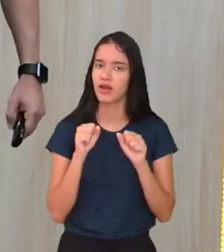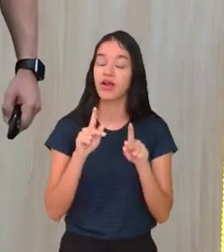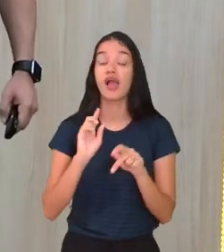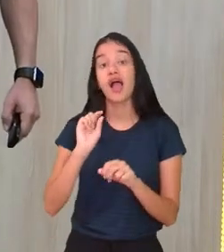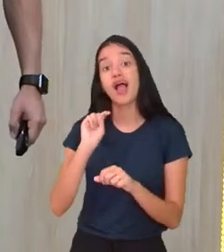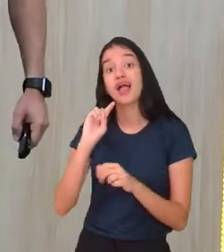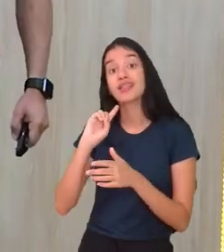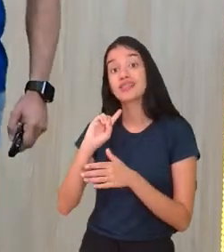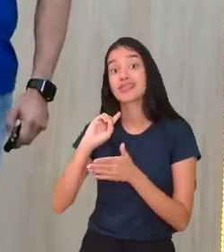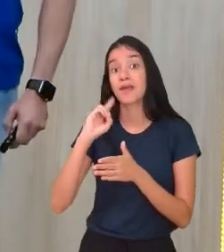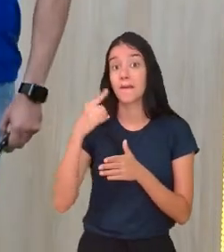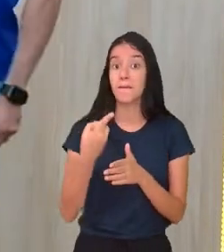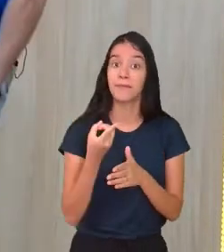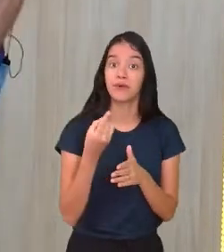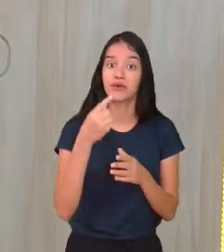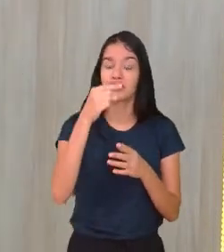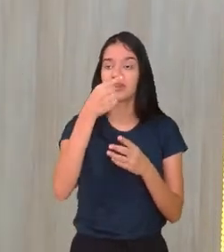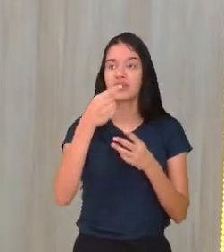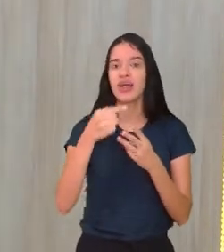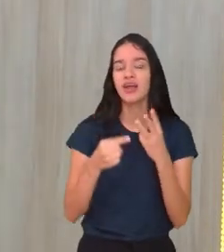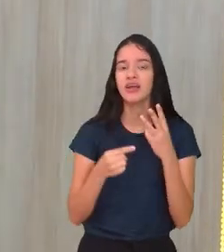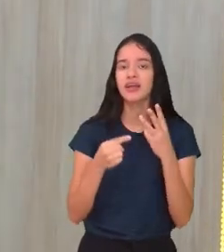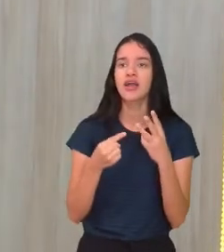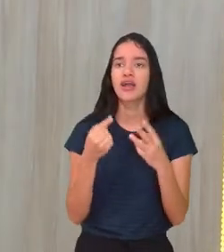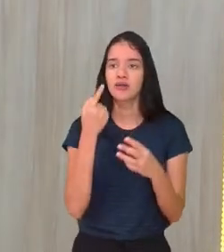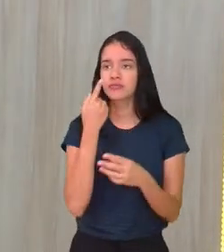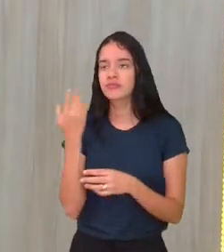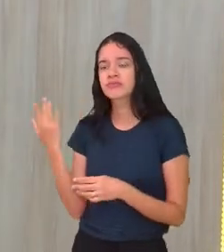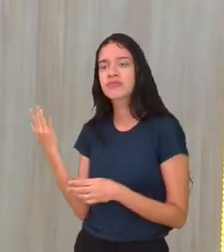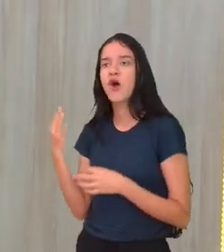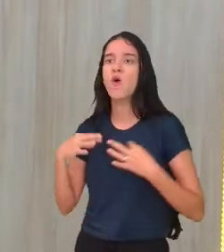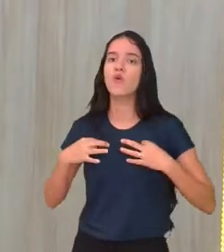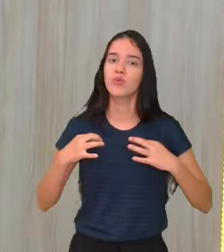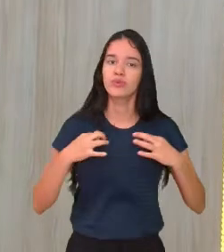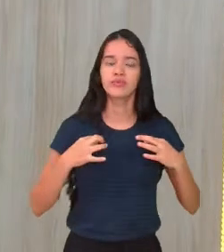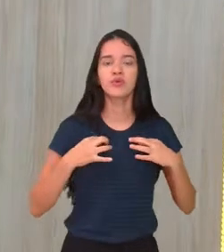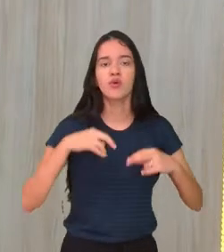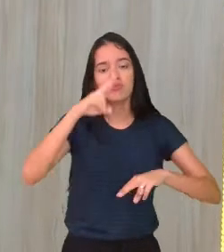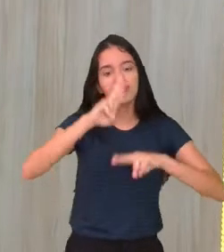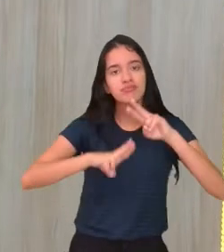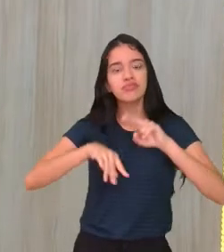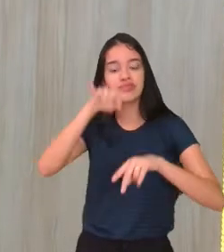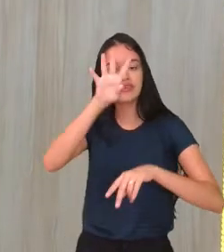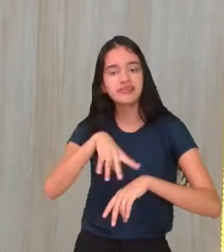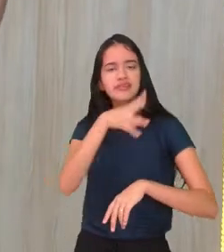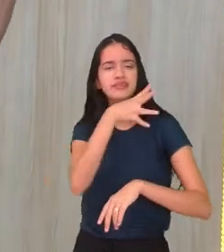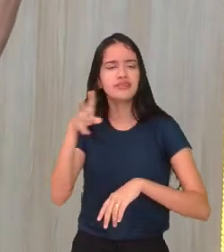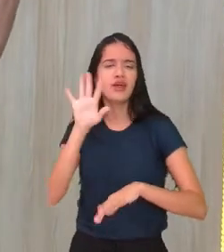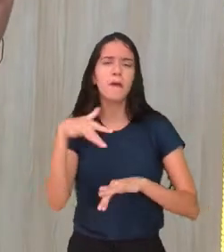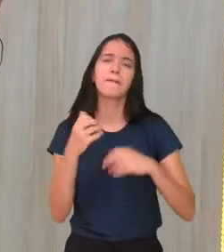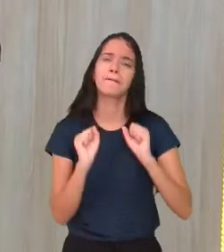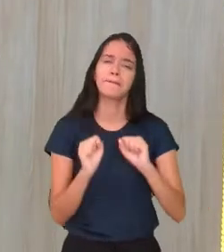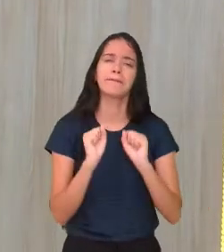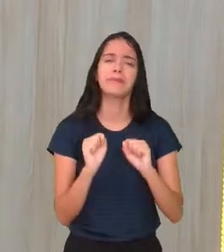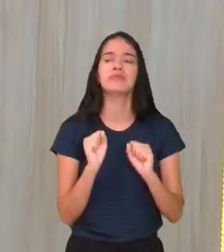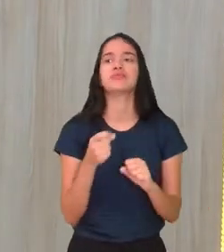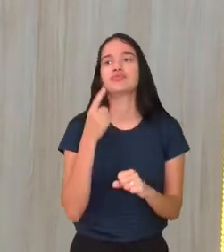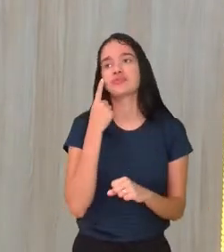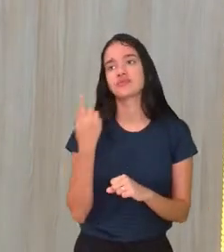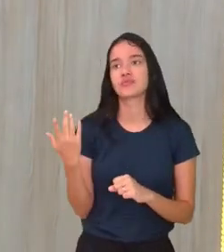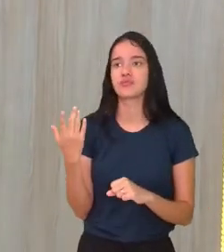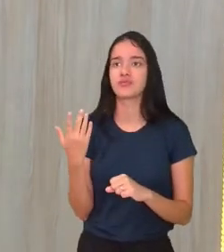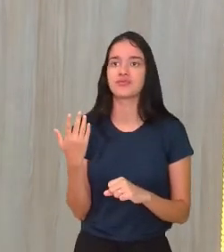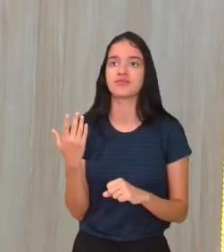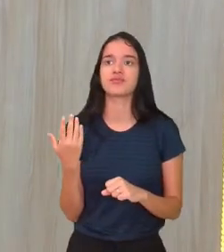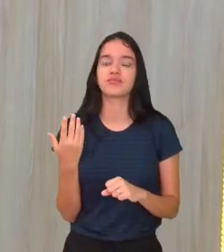Depois, mais 3 opções. Depois eu coloco aqui a blusa xadrez. E aí pode usar a blusa xadrez com